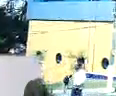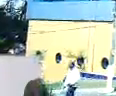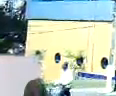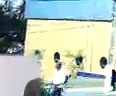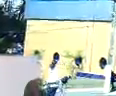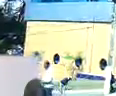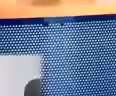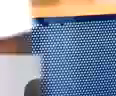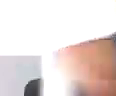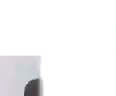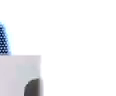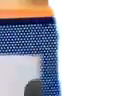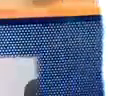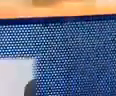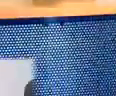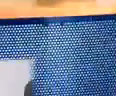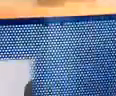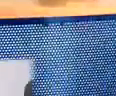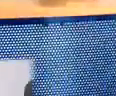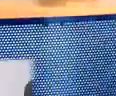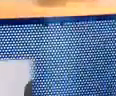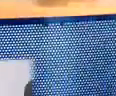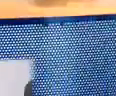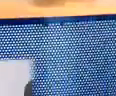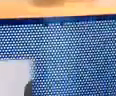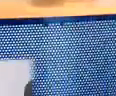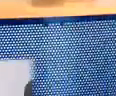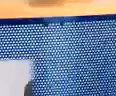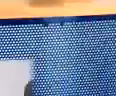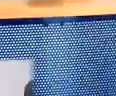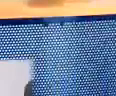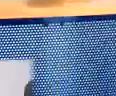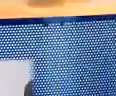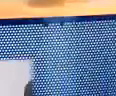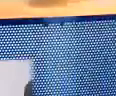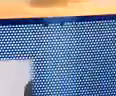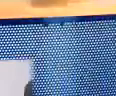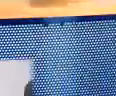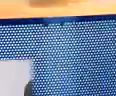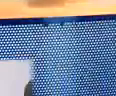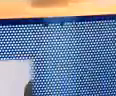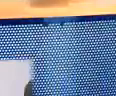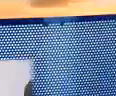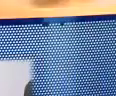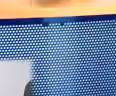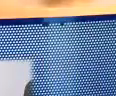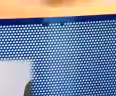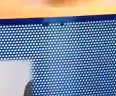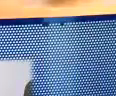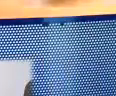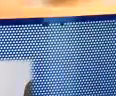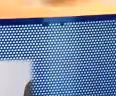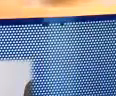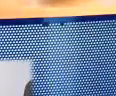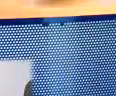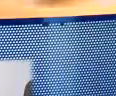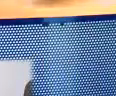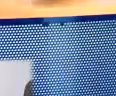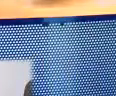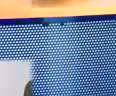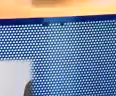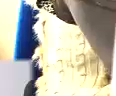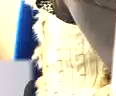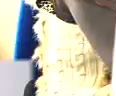De Guarulhos passou a contar com estagiários para as atividades administrativas, por meio de convênio com o Centro de Integração